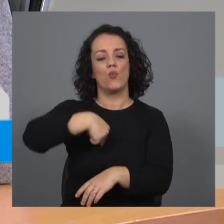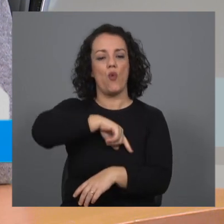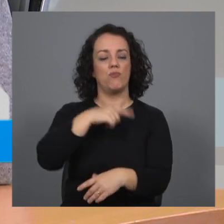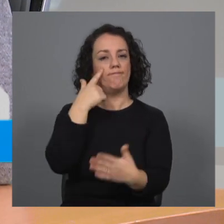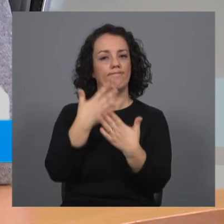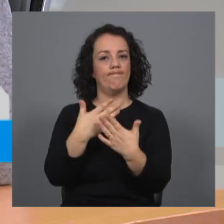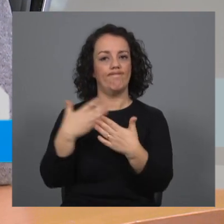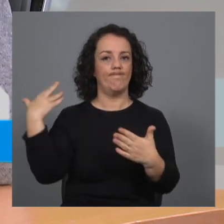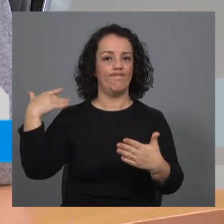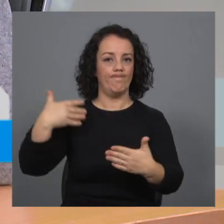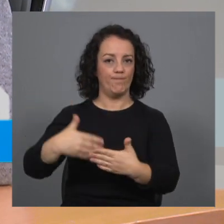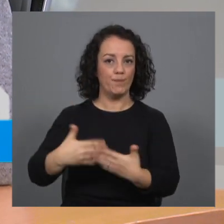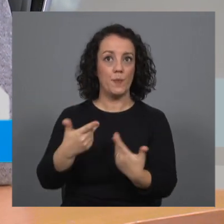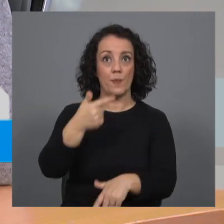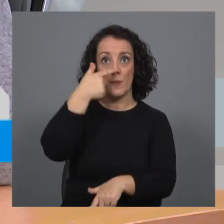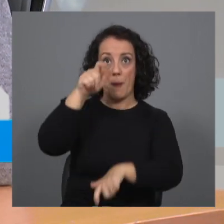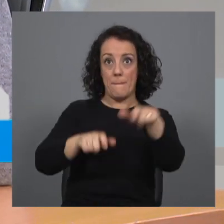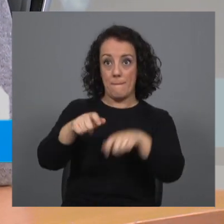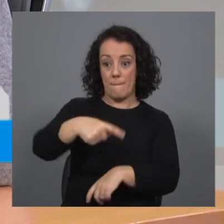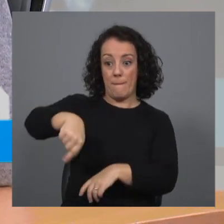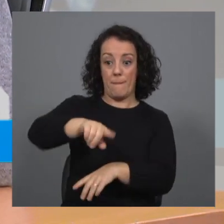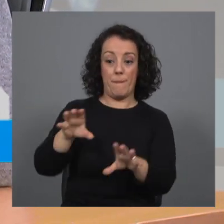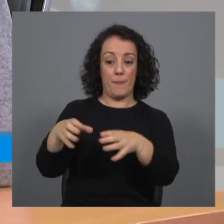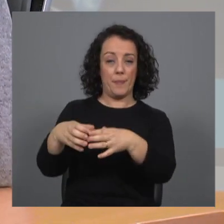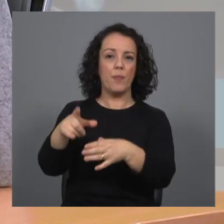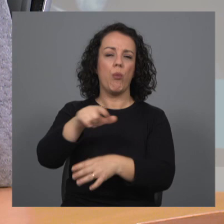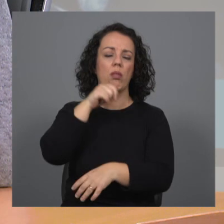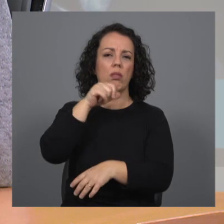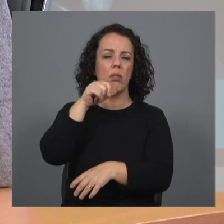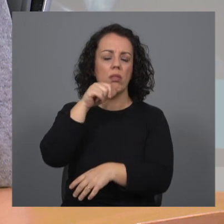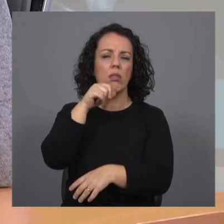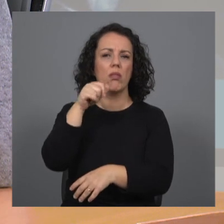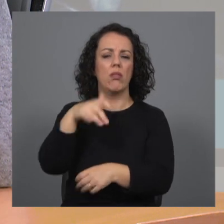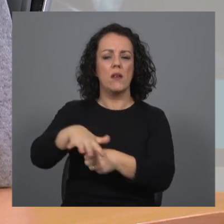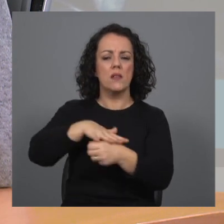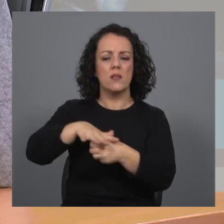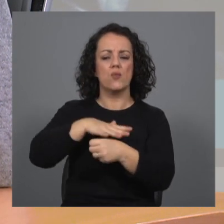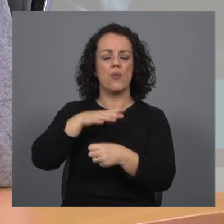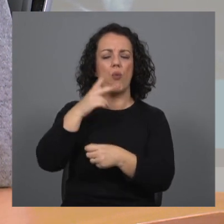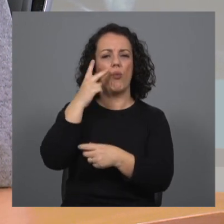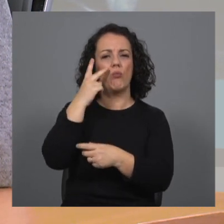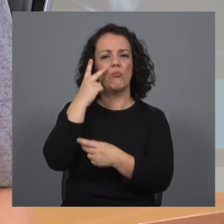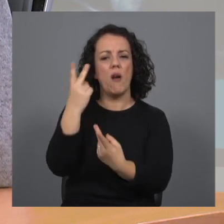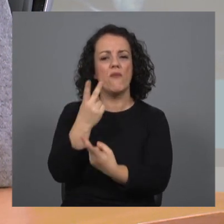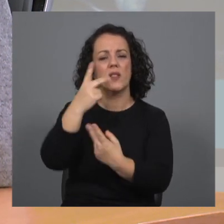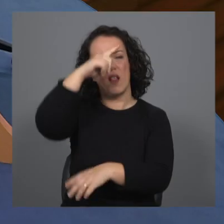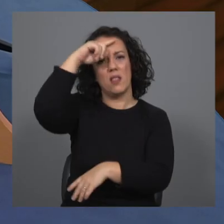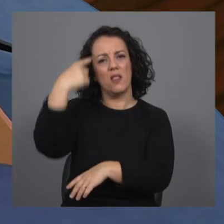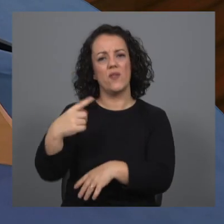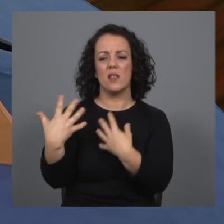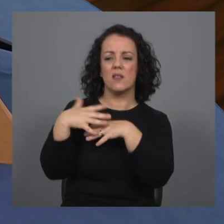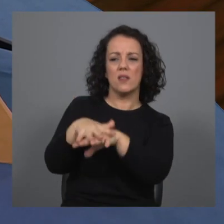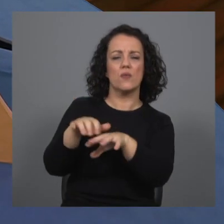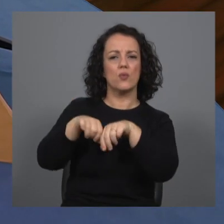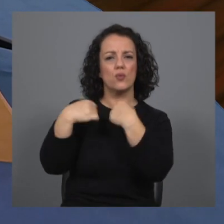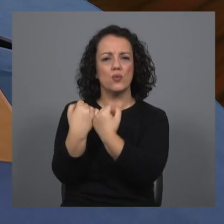que esta população que já por si vivia situações de grande dificuldade na sua integração na sociedade, na sua integração